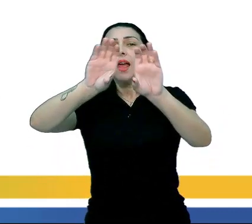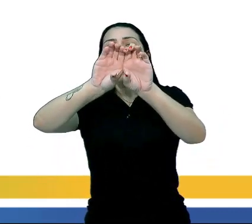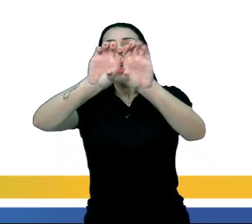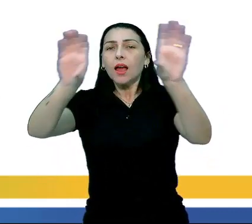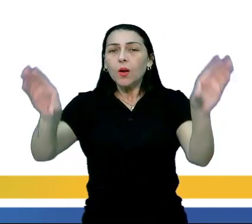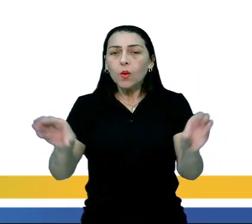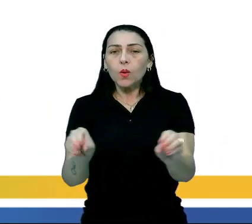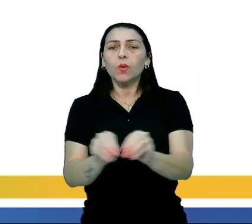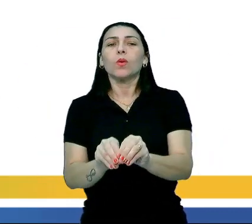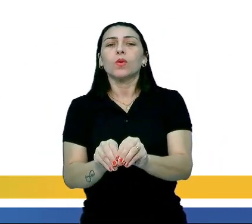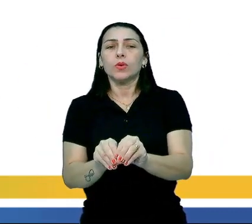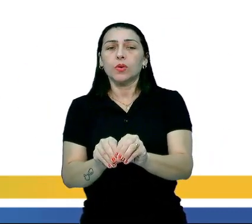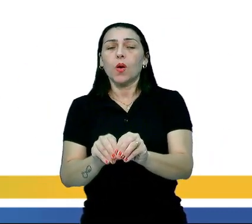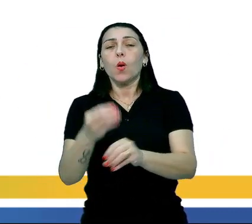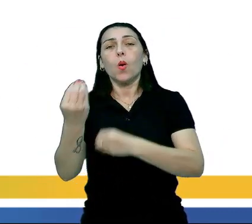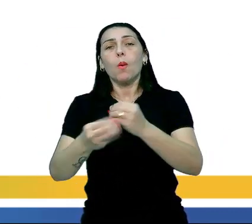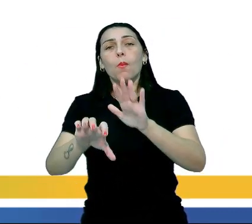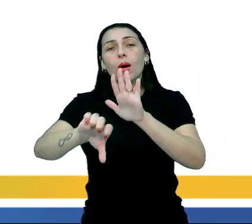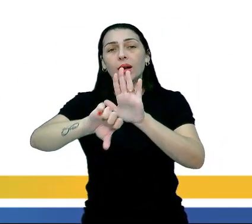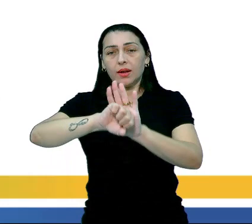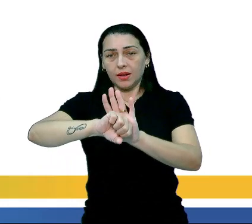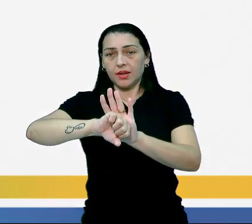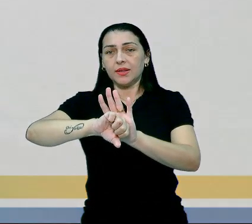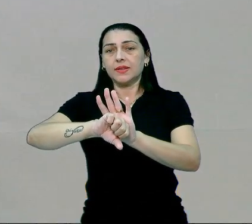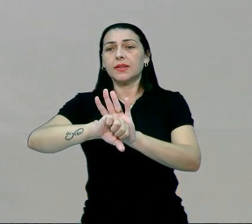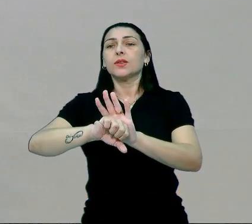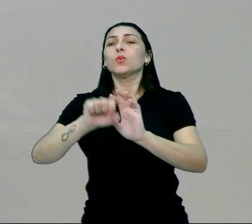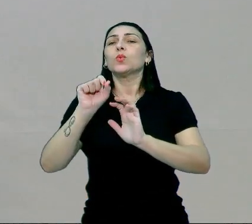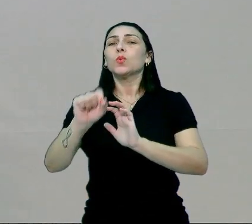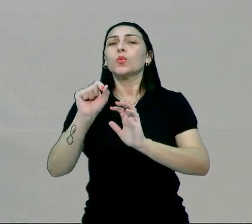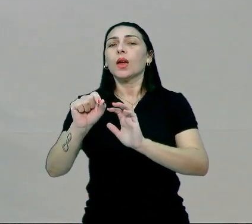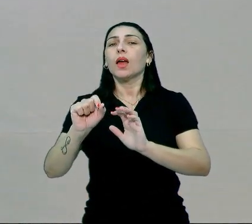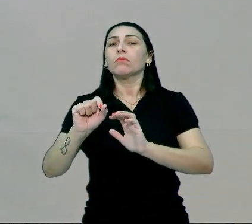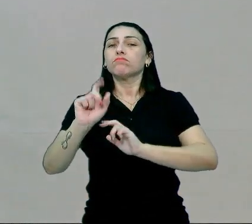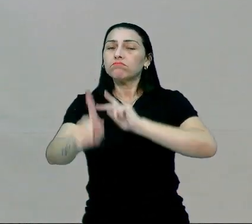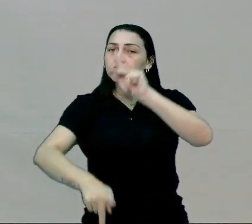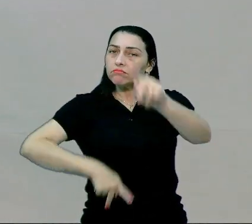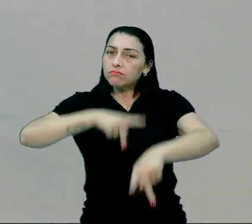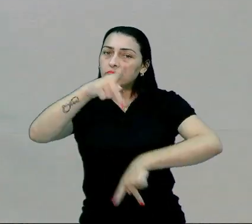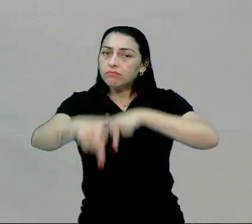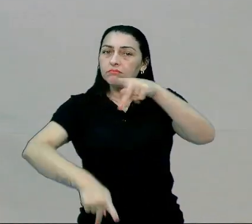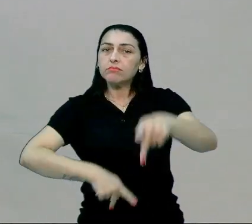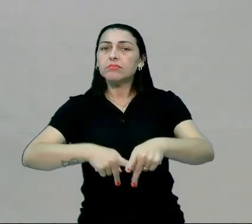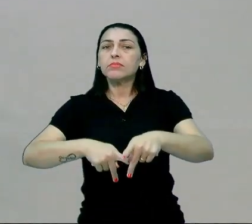ecológica como uma crise de civilização. E realmente é.